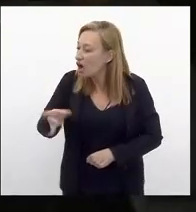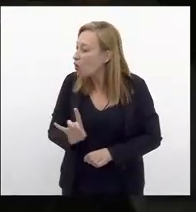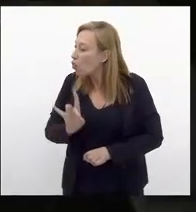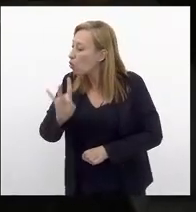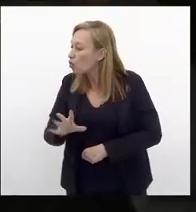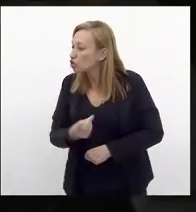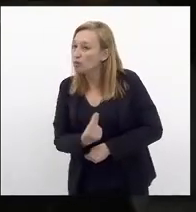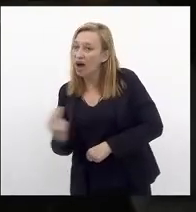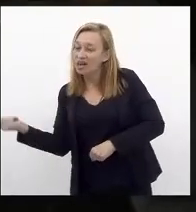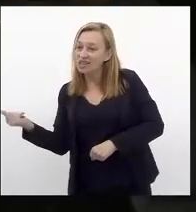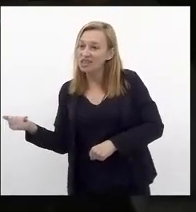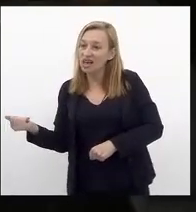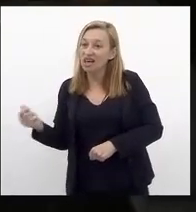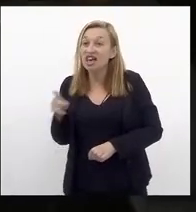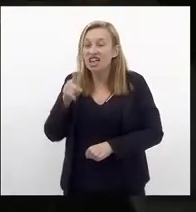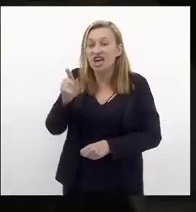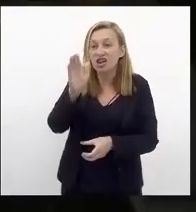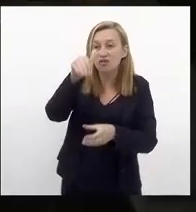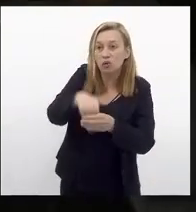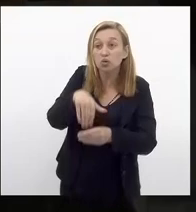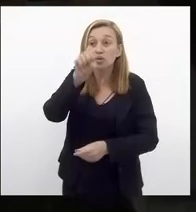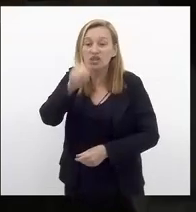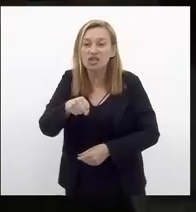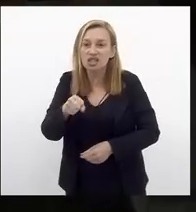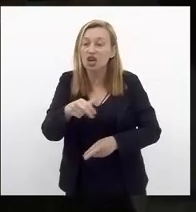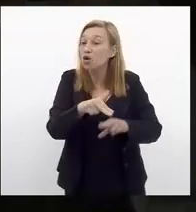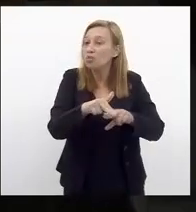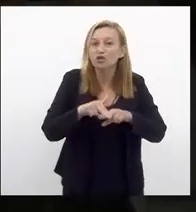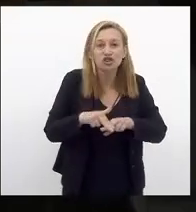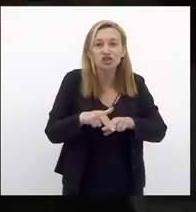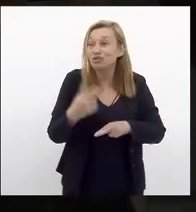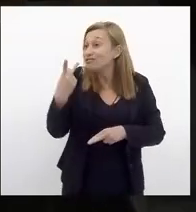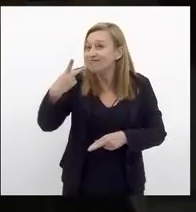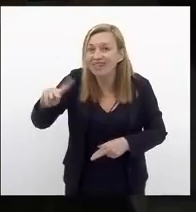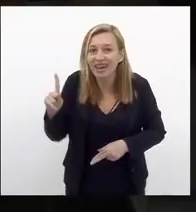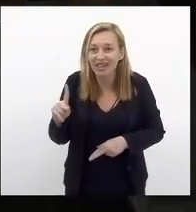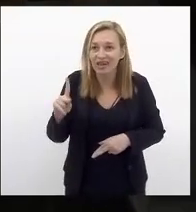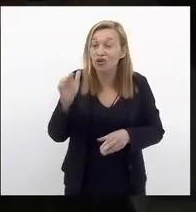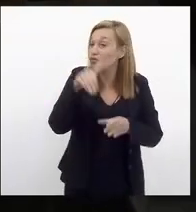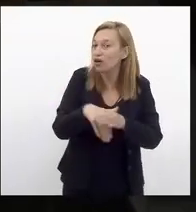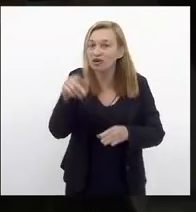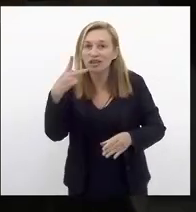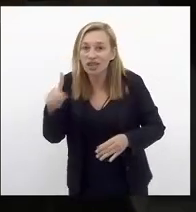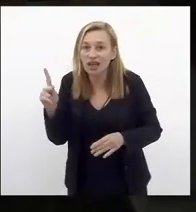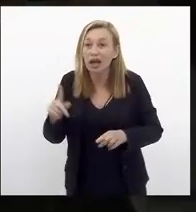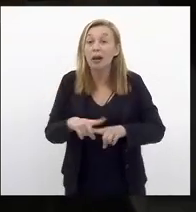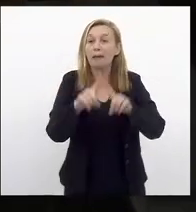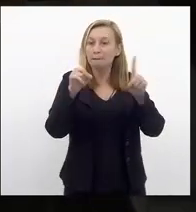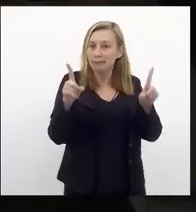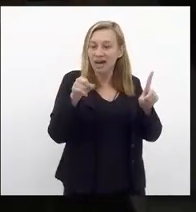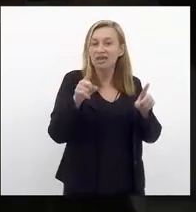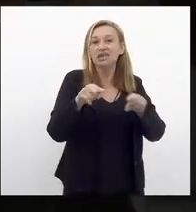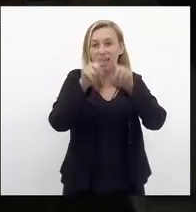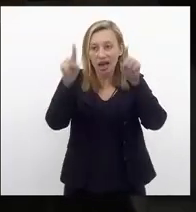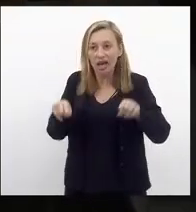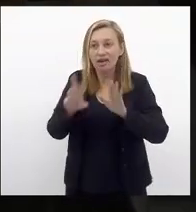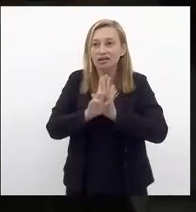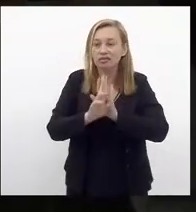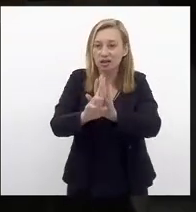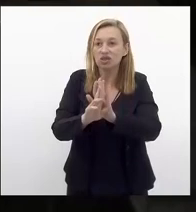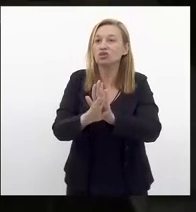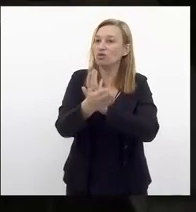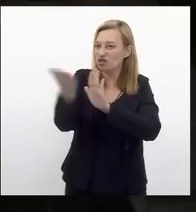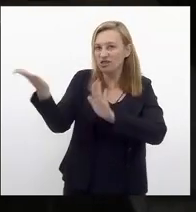último a sair e ele voltou sim por um motivos dele o voto é dele mas ele representou